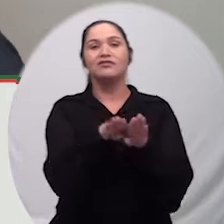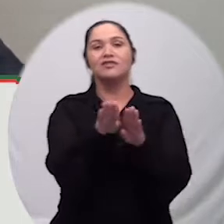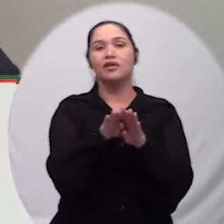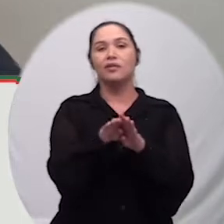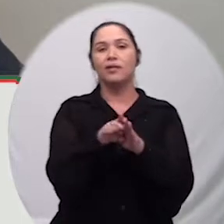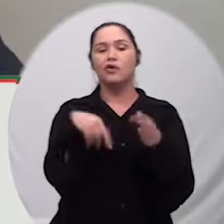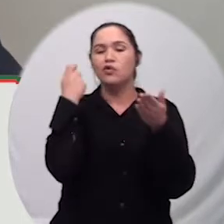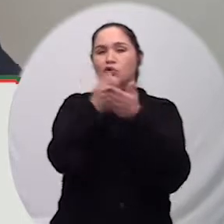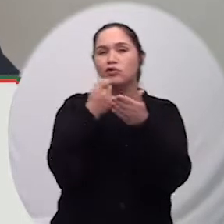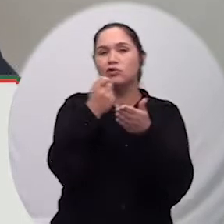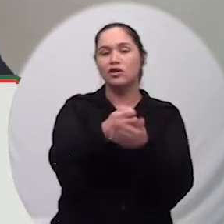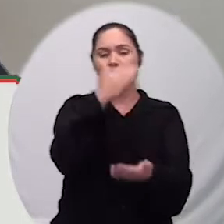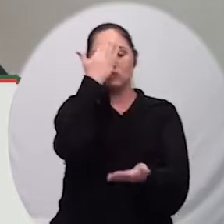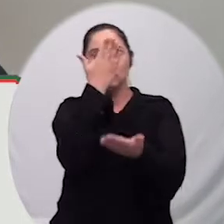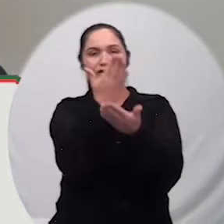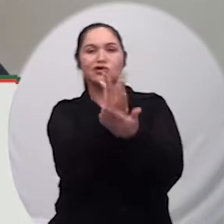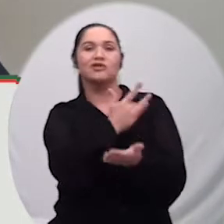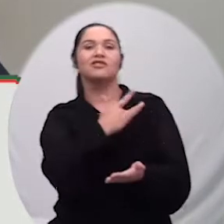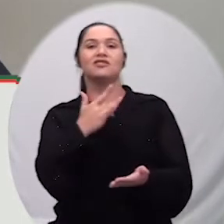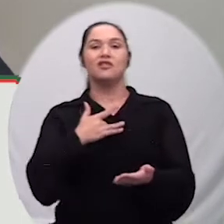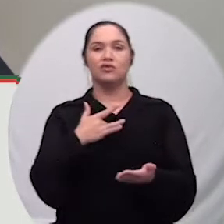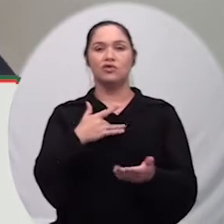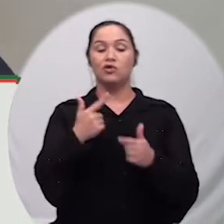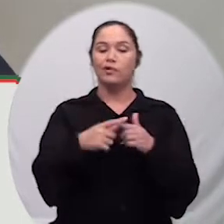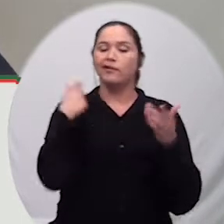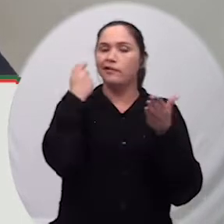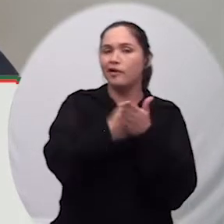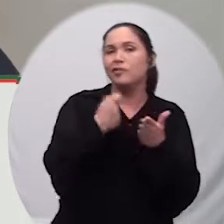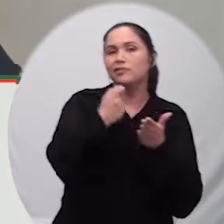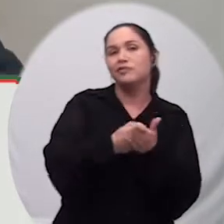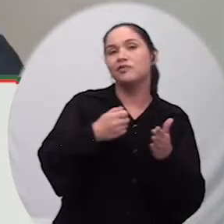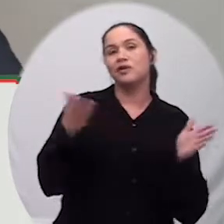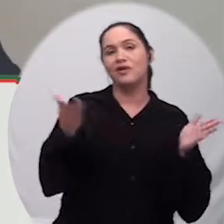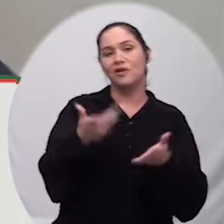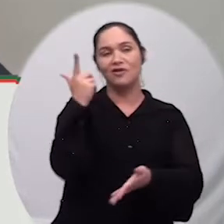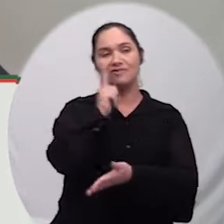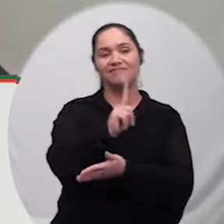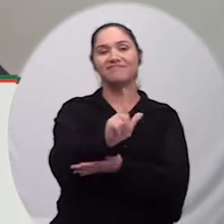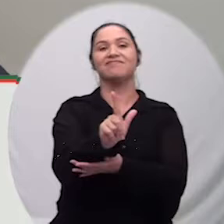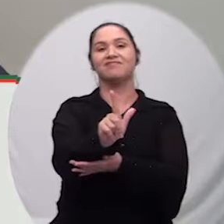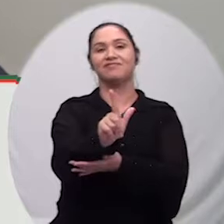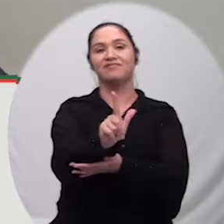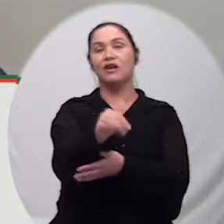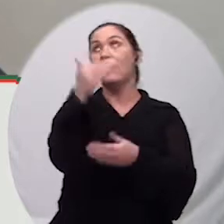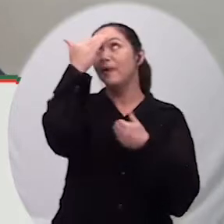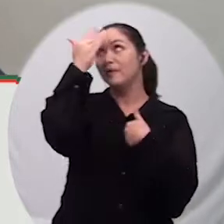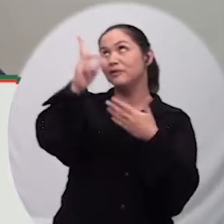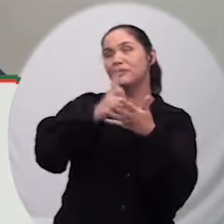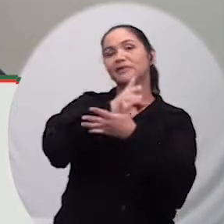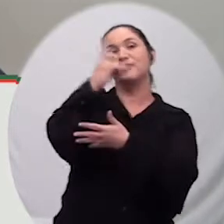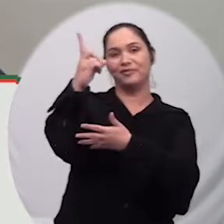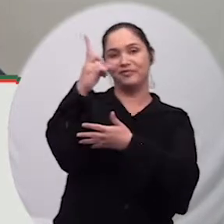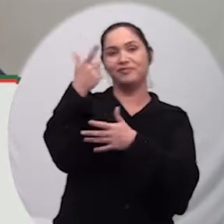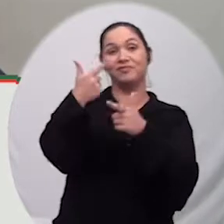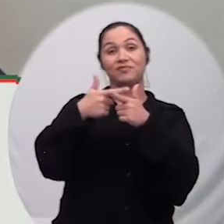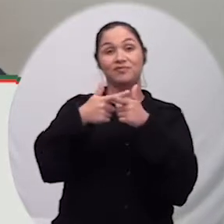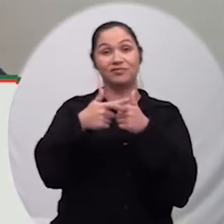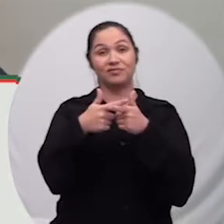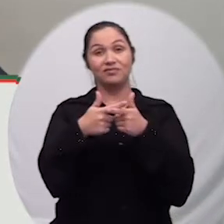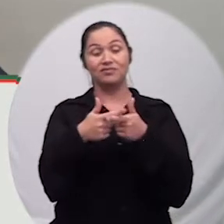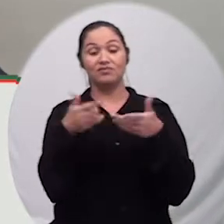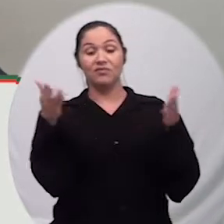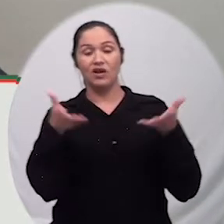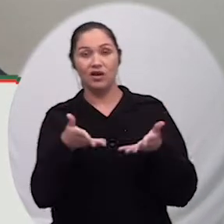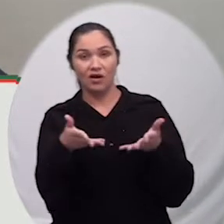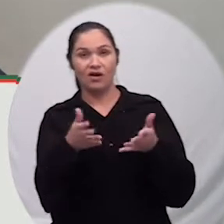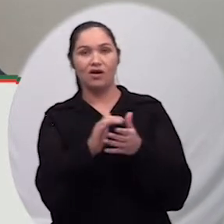sempre torceu e cobrou que essa conquista fosse realizada. Graças a Deus, nós, nesses últimos